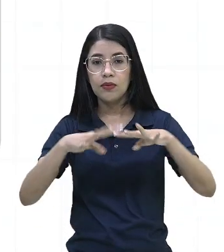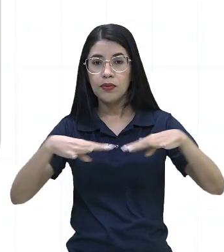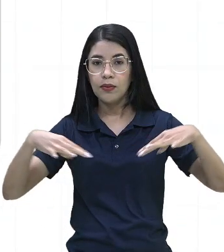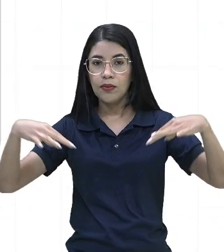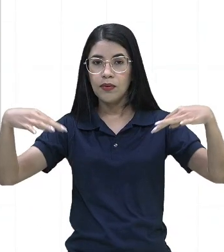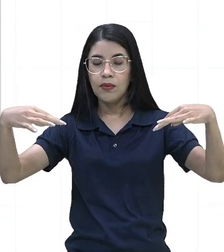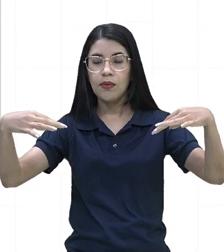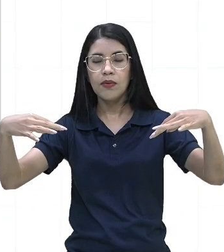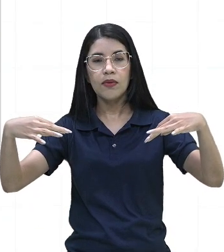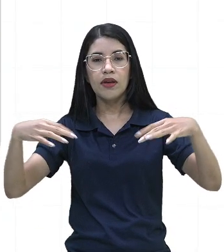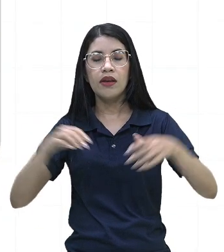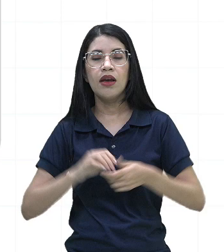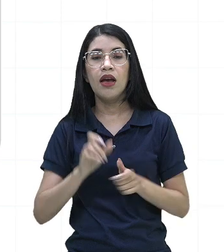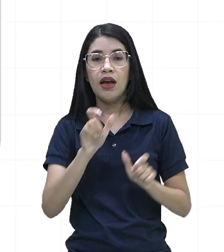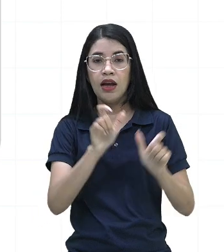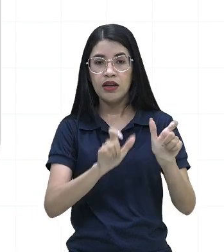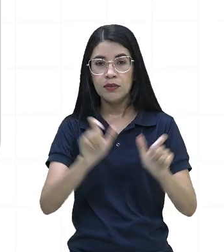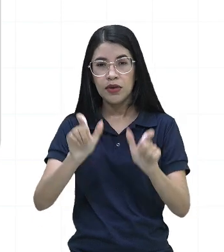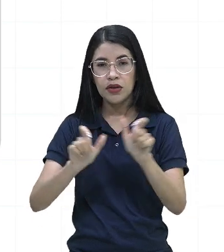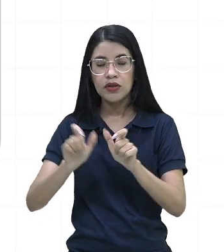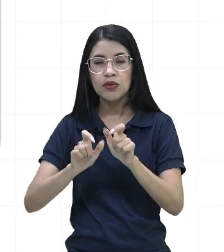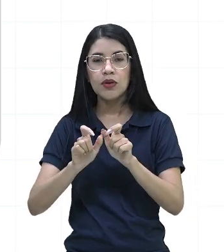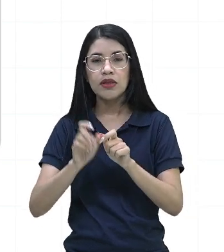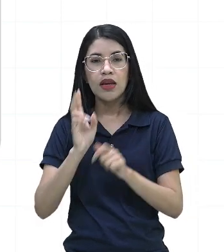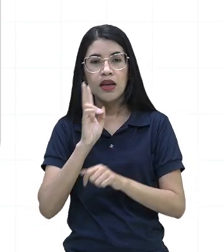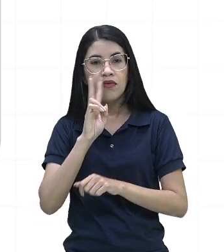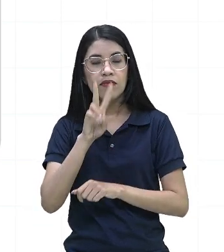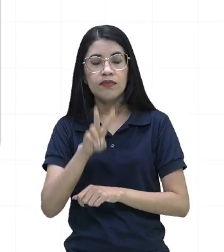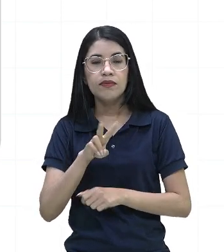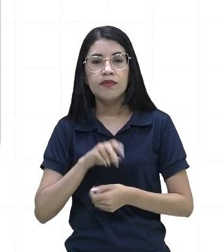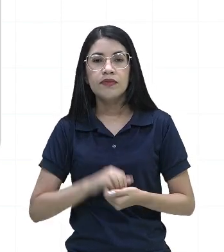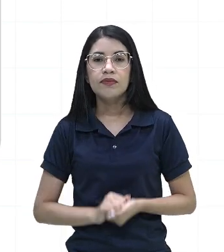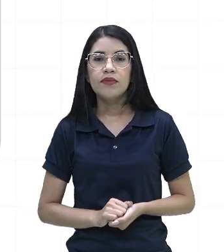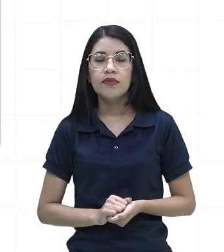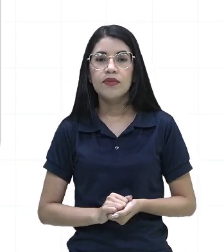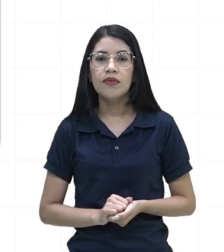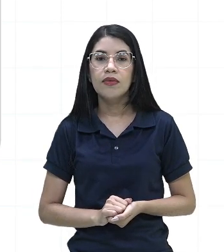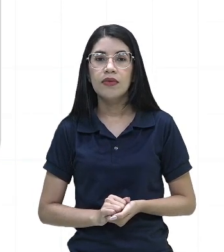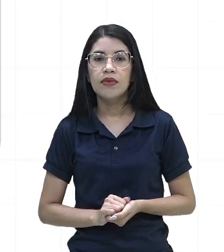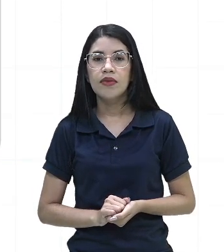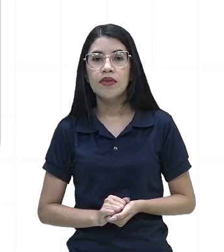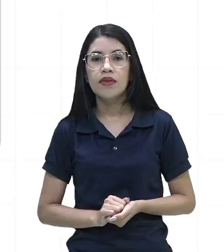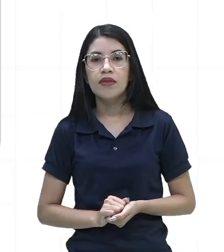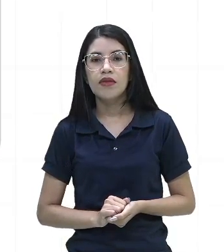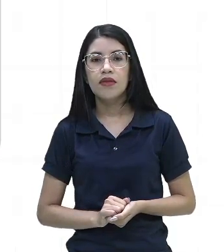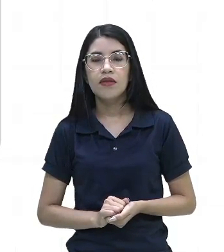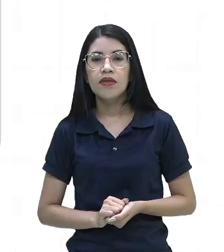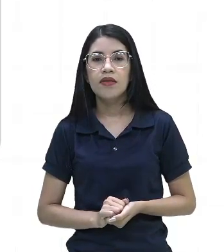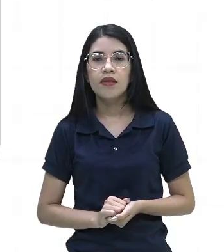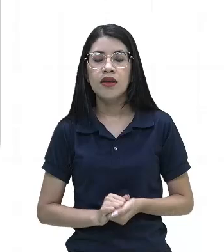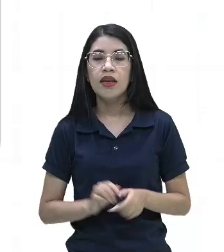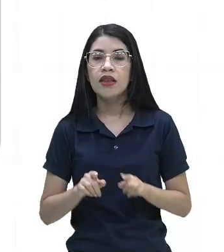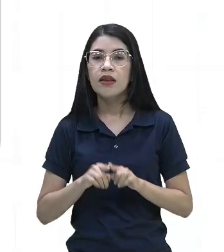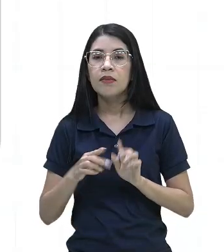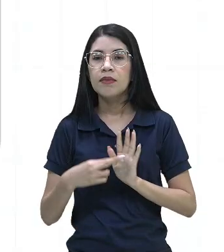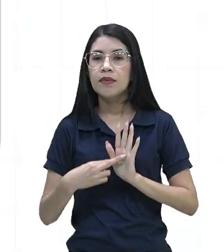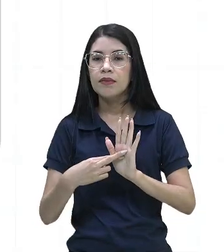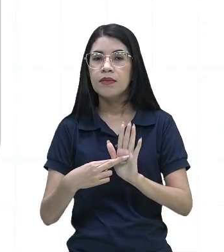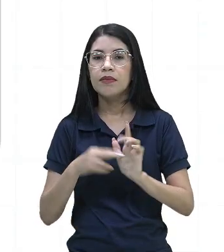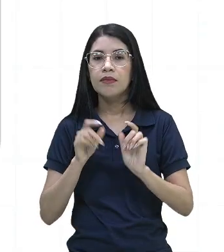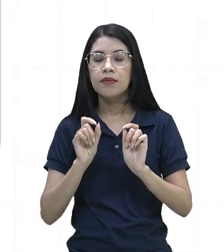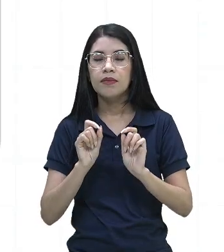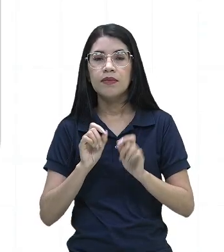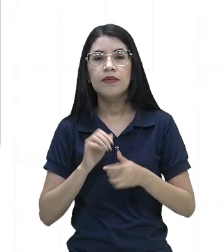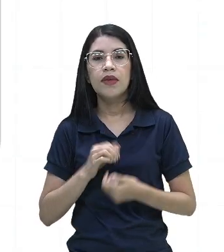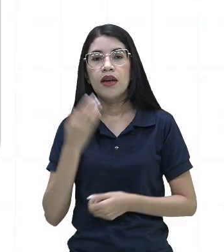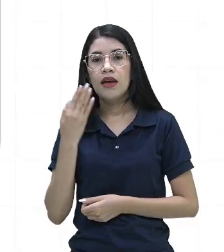nossa plateia, onde o público ficava sentado, certo? E aqui nós temos uma representação. Vocês